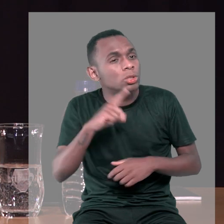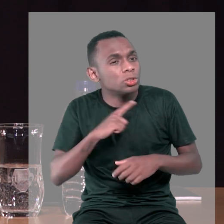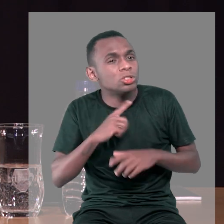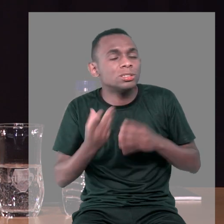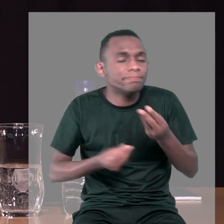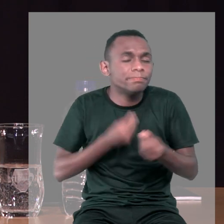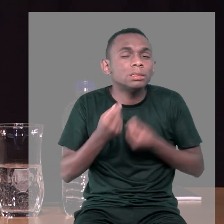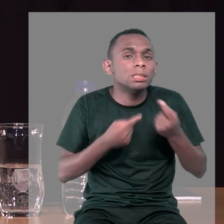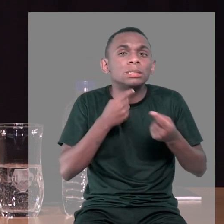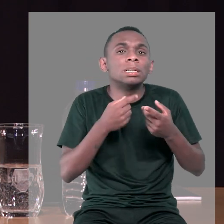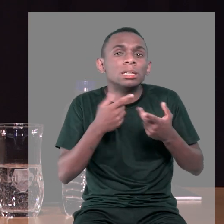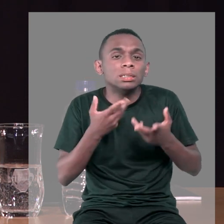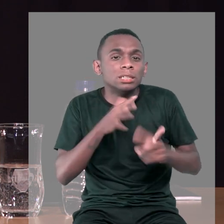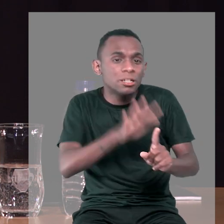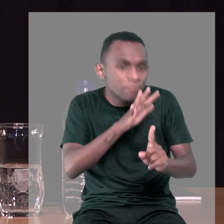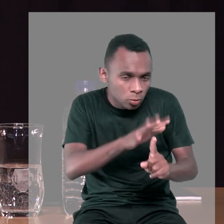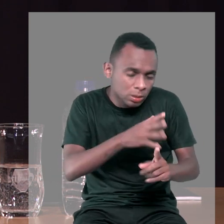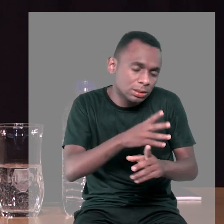também com